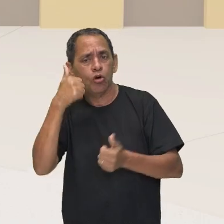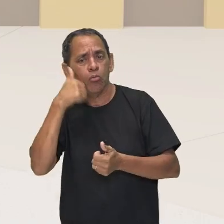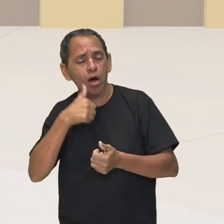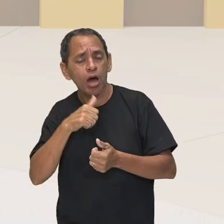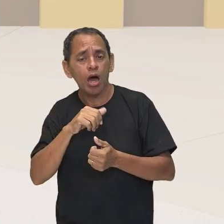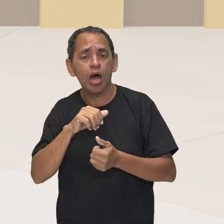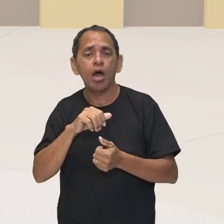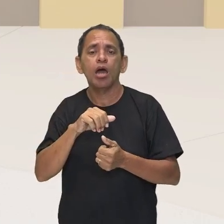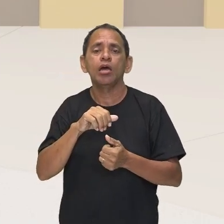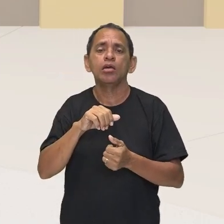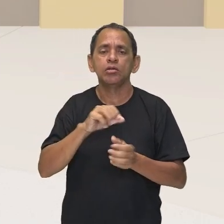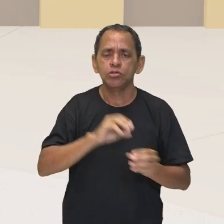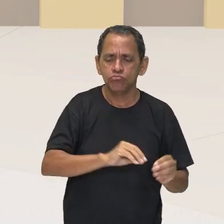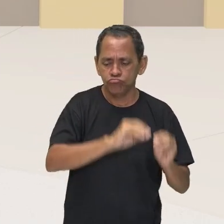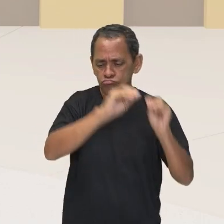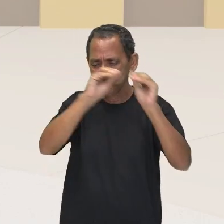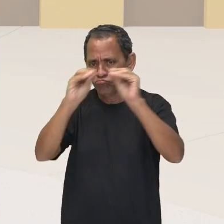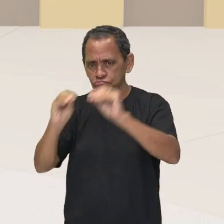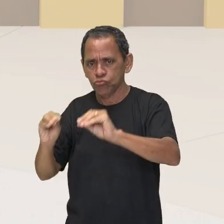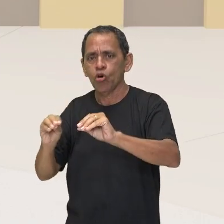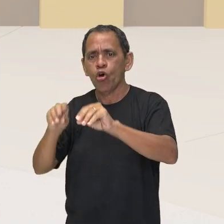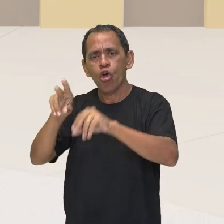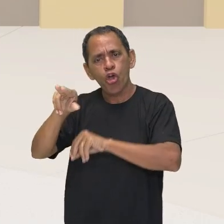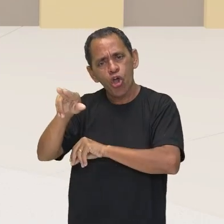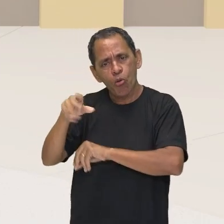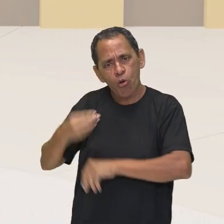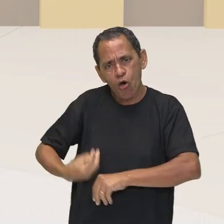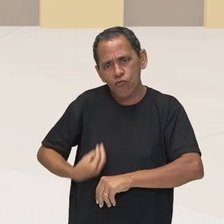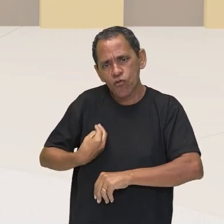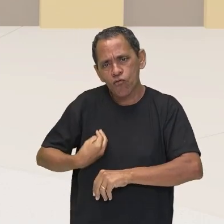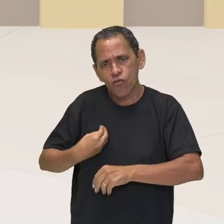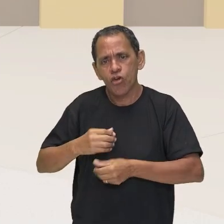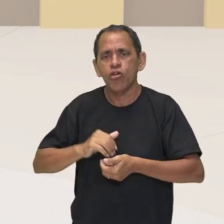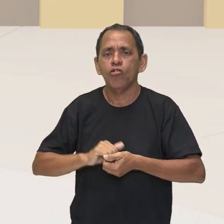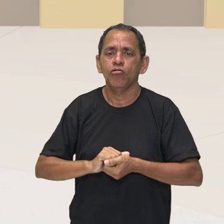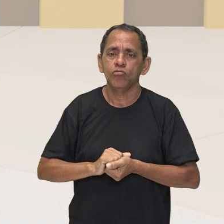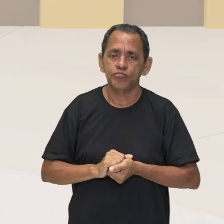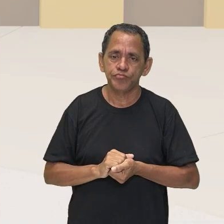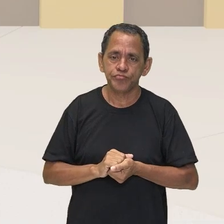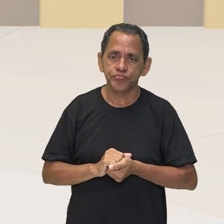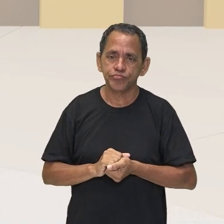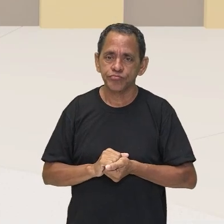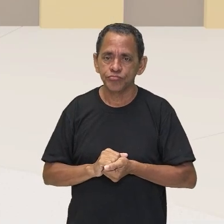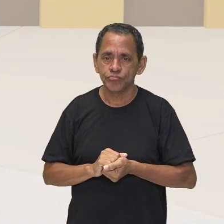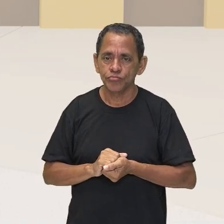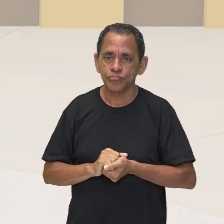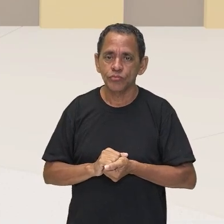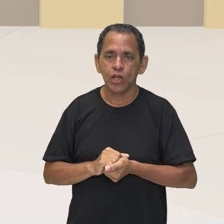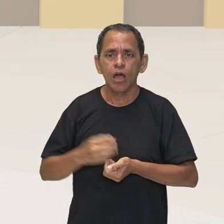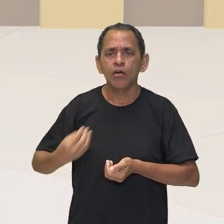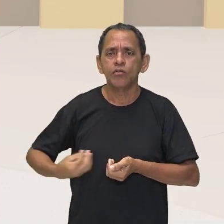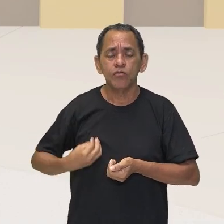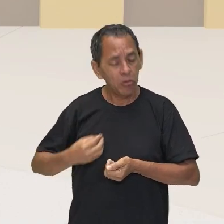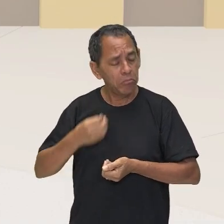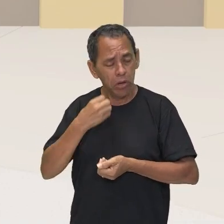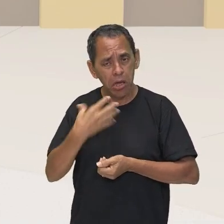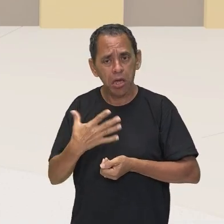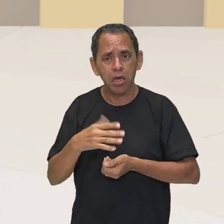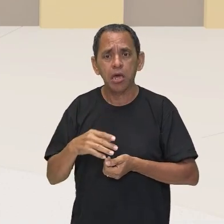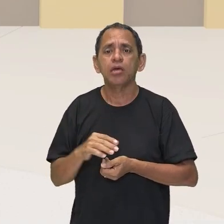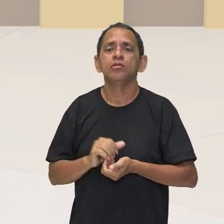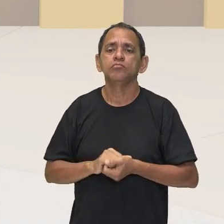morar com o irmão, que era ali o da linha de sucessão da nobreza, e viveu muito bem. Sempre foi